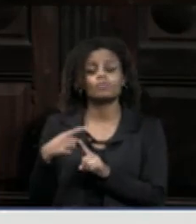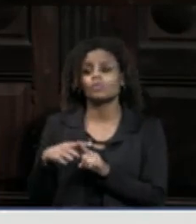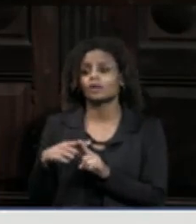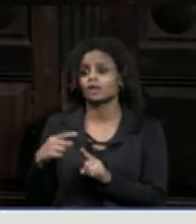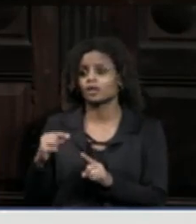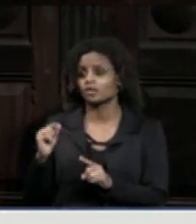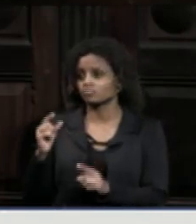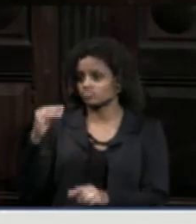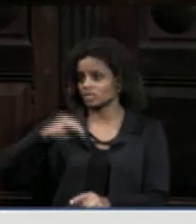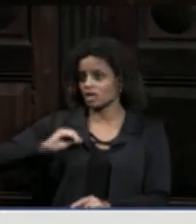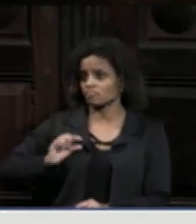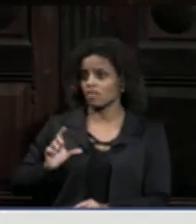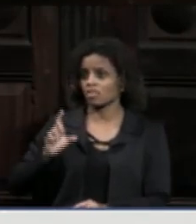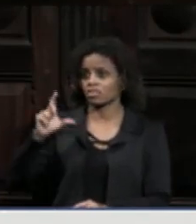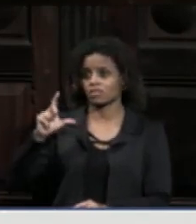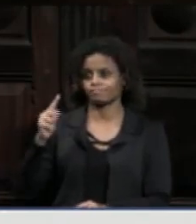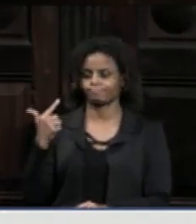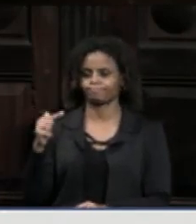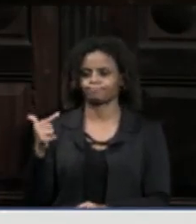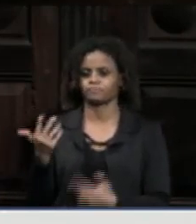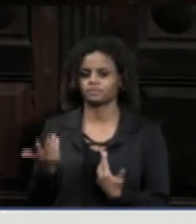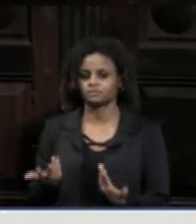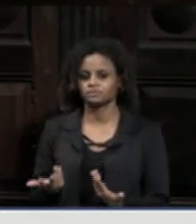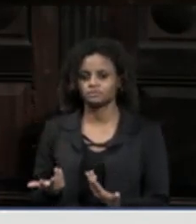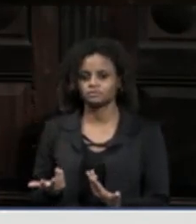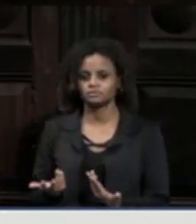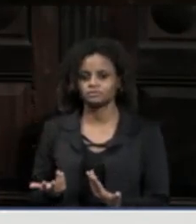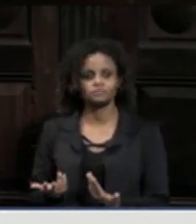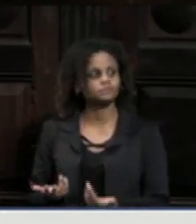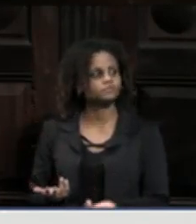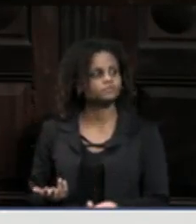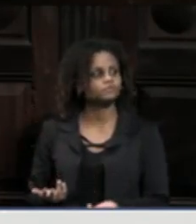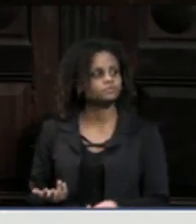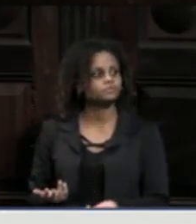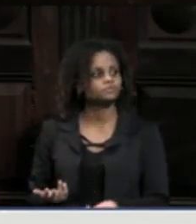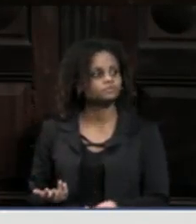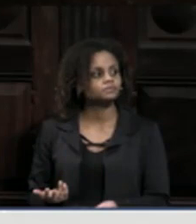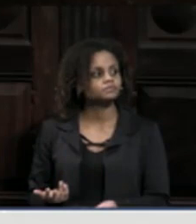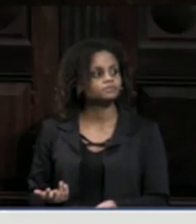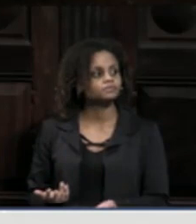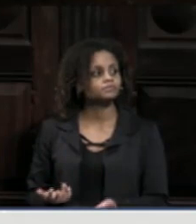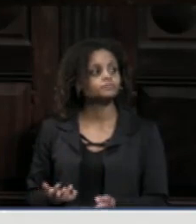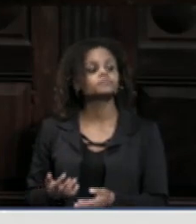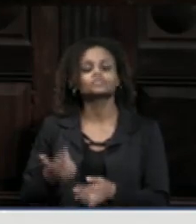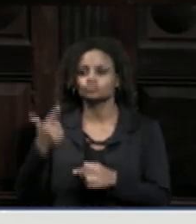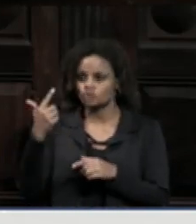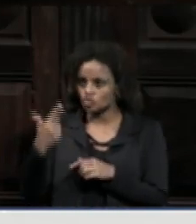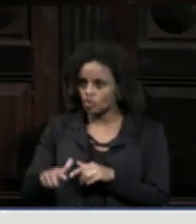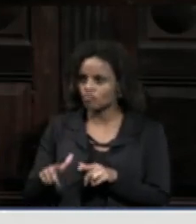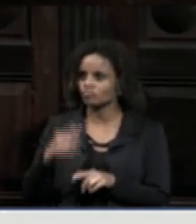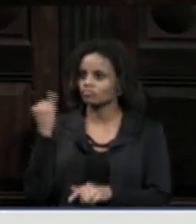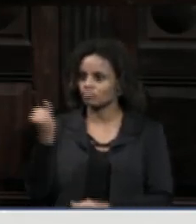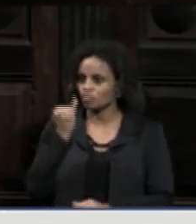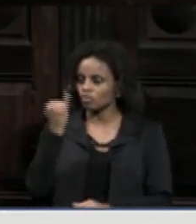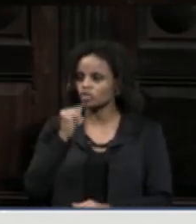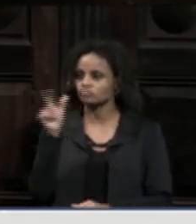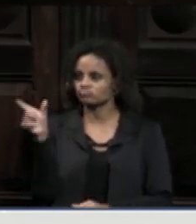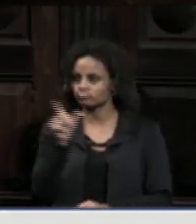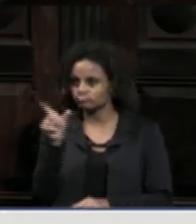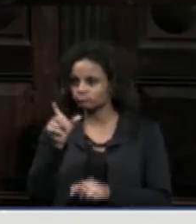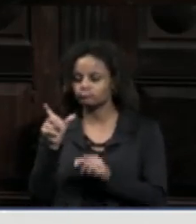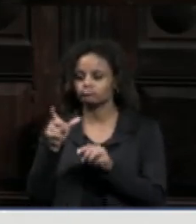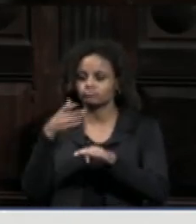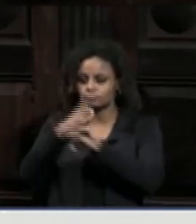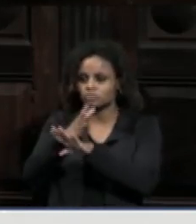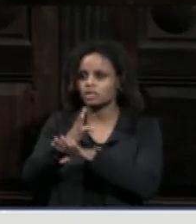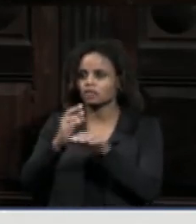renda. Mais uma razão para que o passe livre para